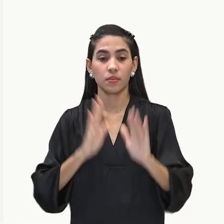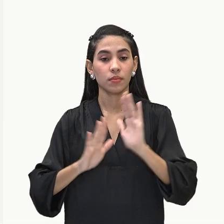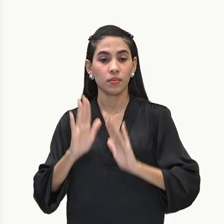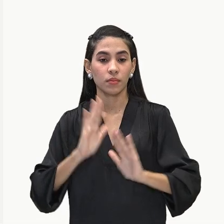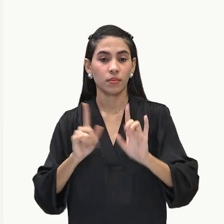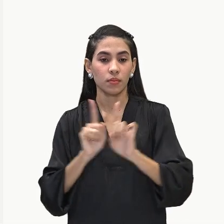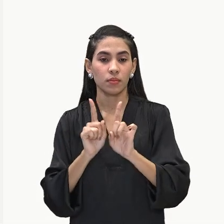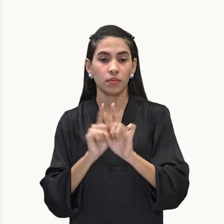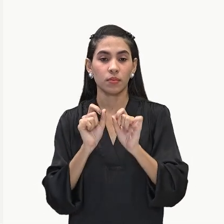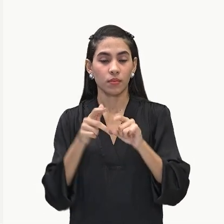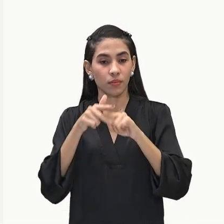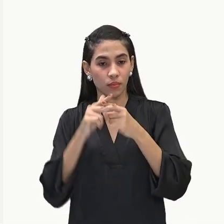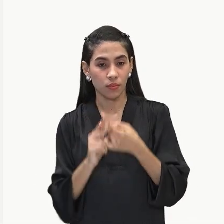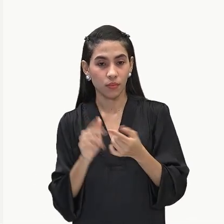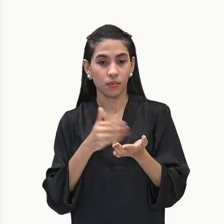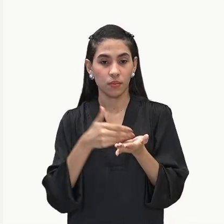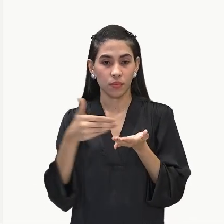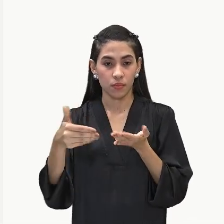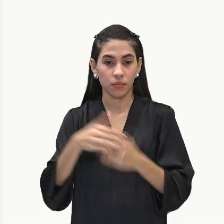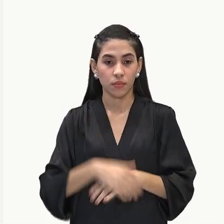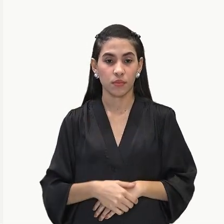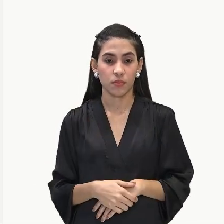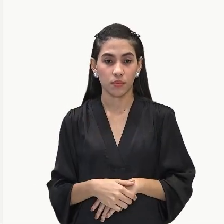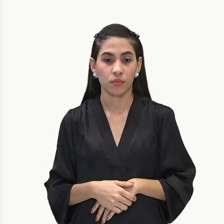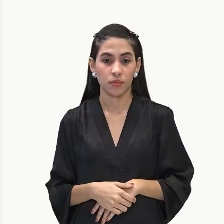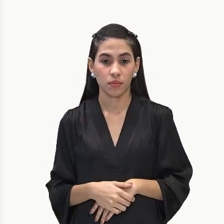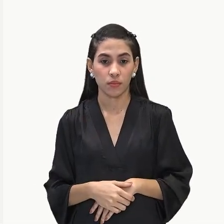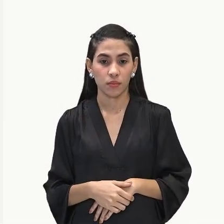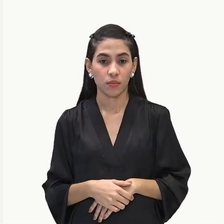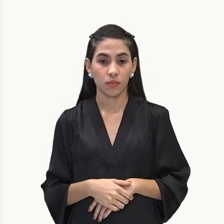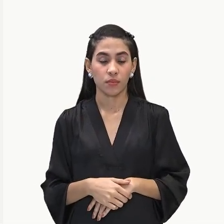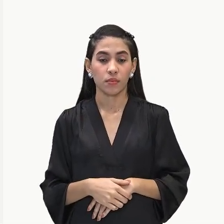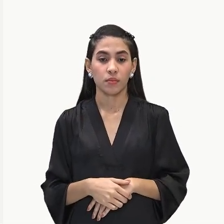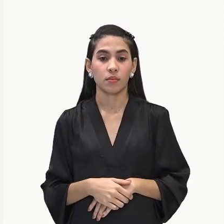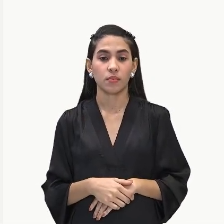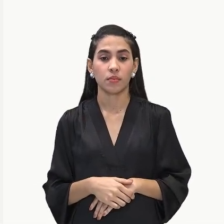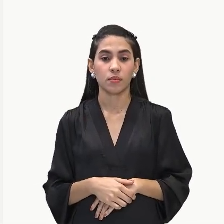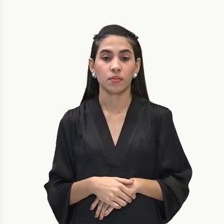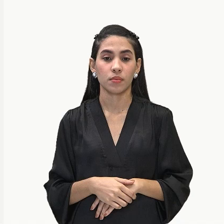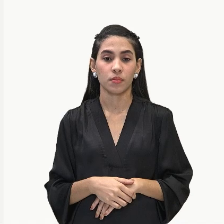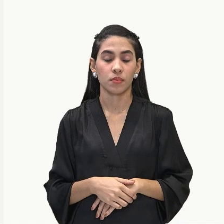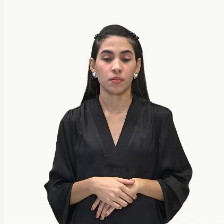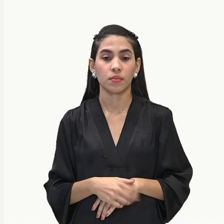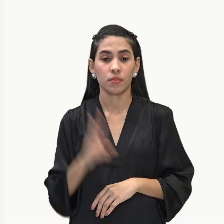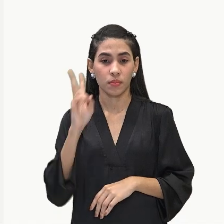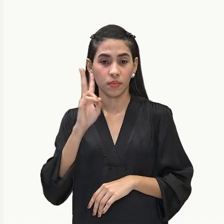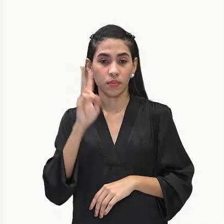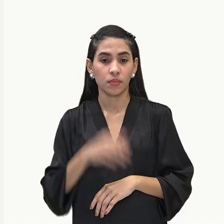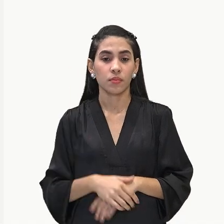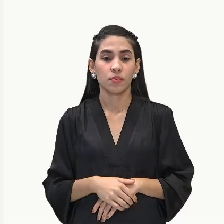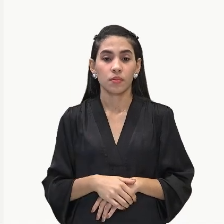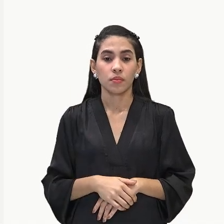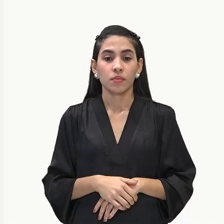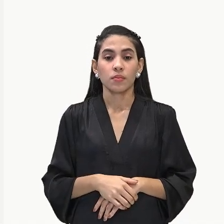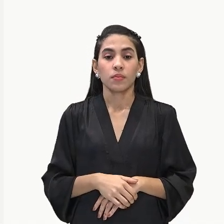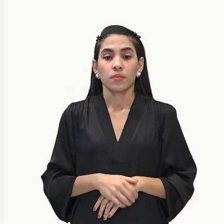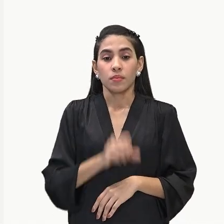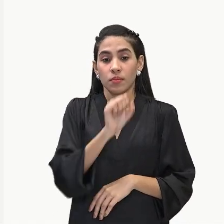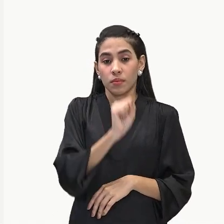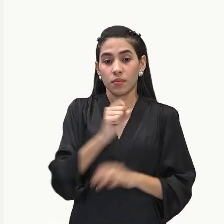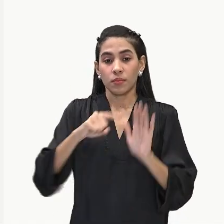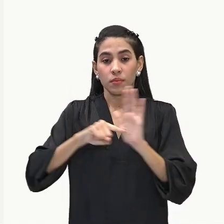ali resolver. Qual era a subtração que nós tínhamos lá? Nós tínhamos essa